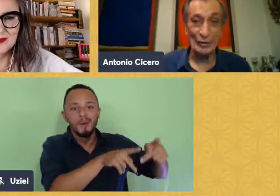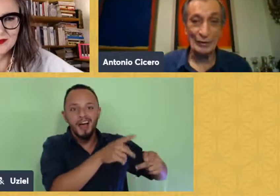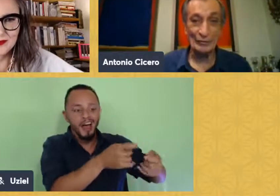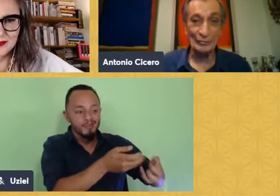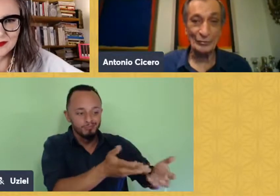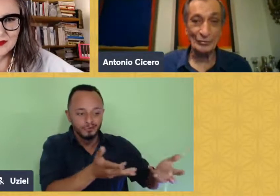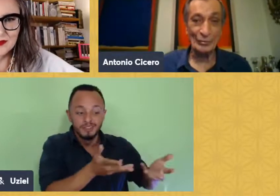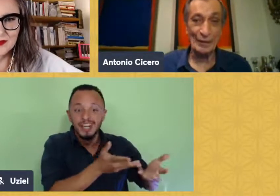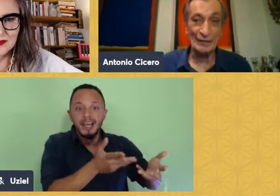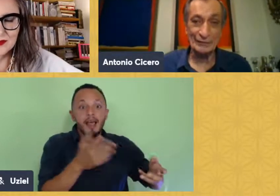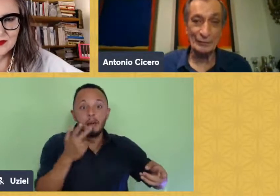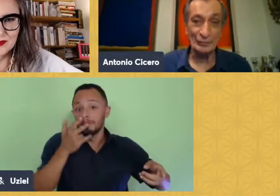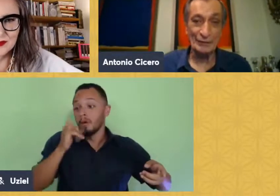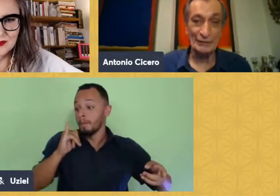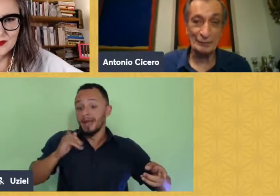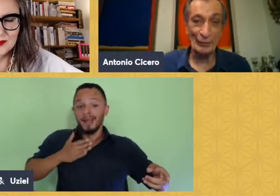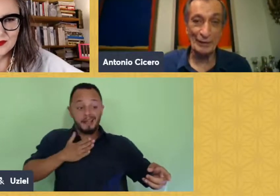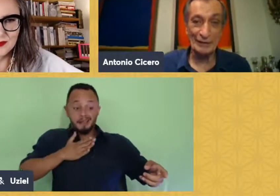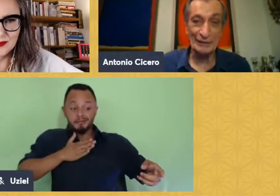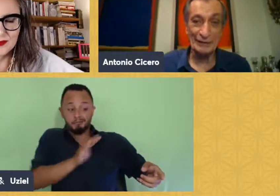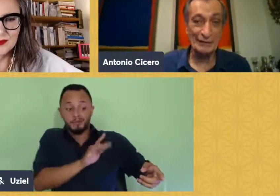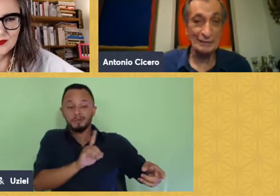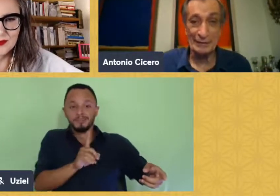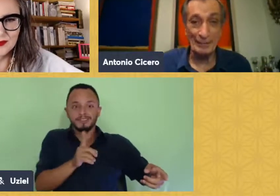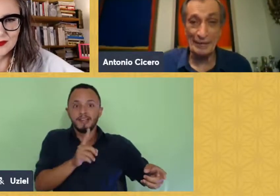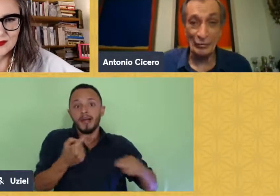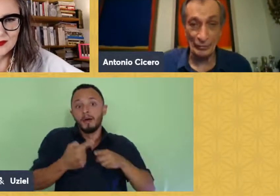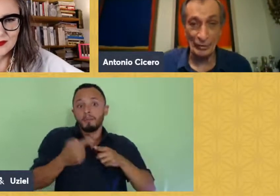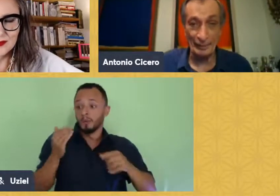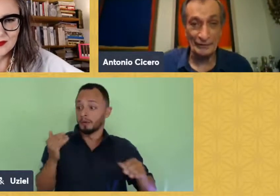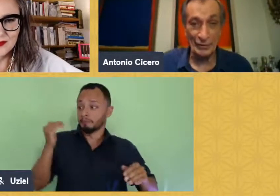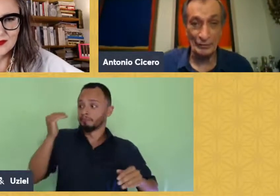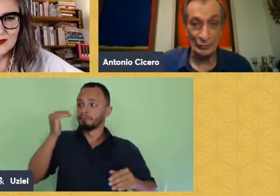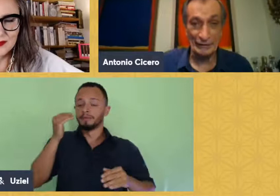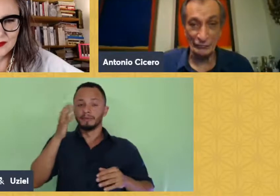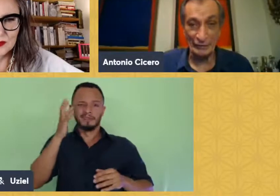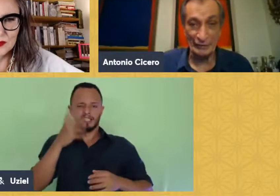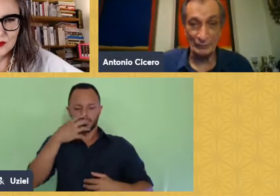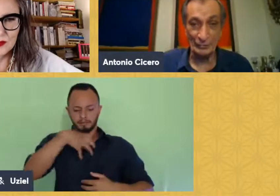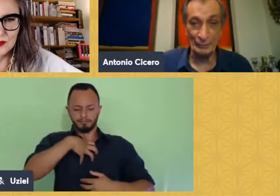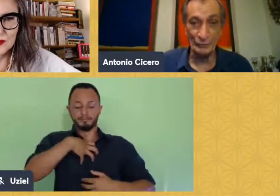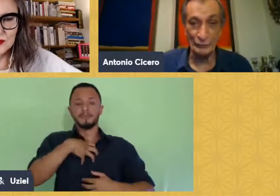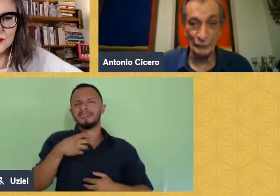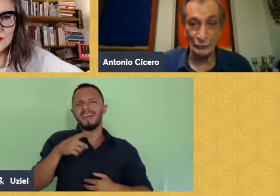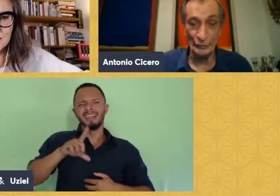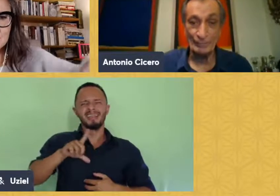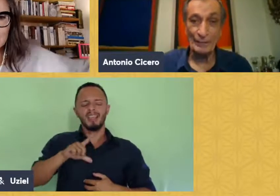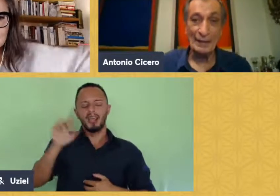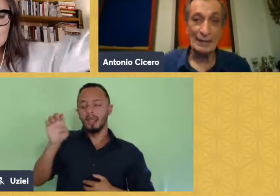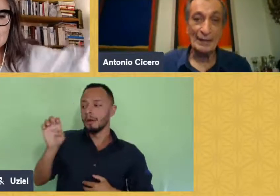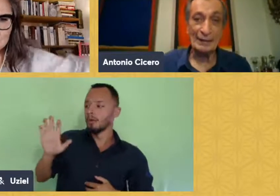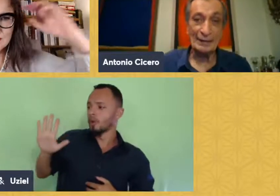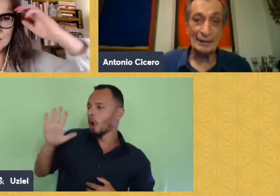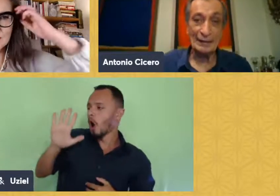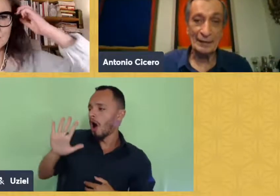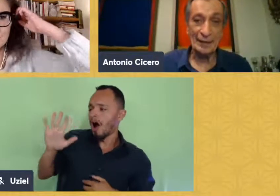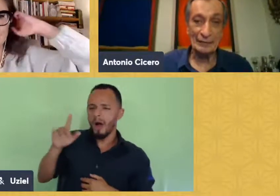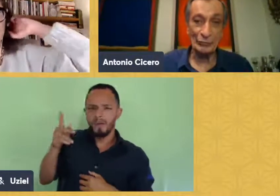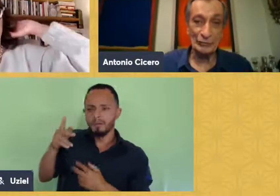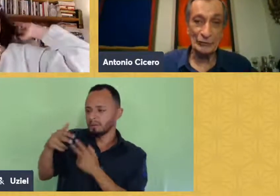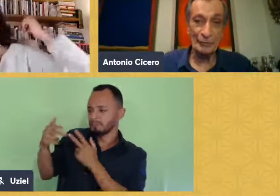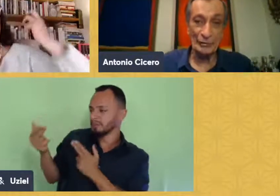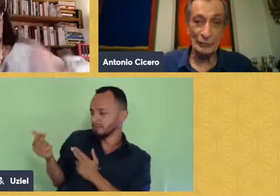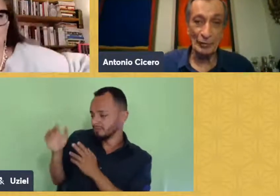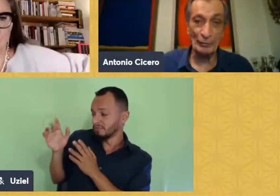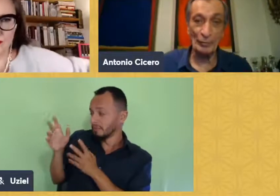comum no Brasil, principalmente, e também na Europa. Isso era uma coisa que vinha da Europa, no fundo. E